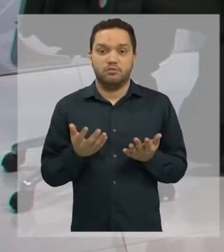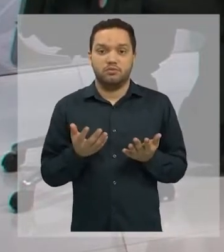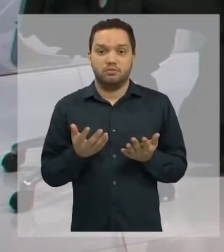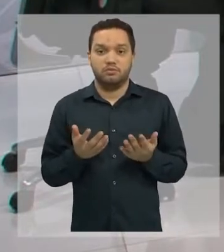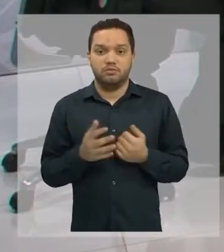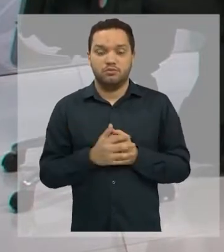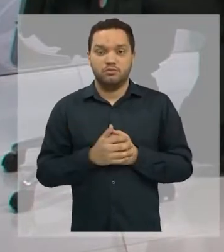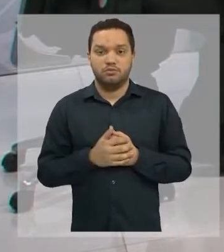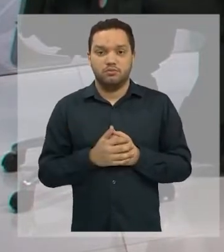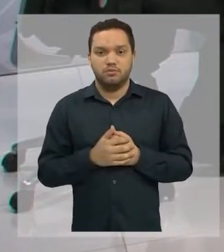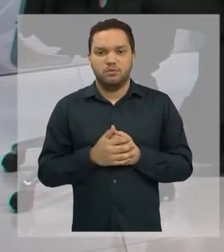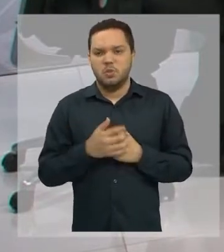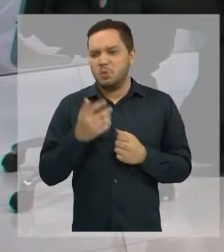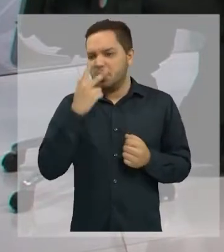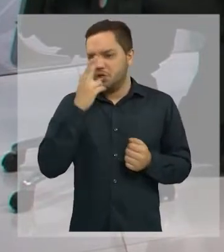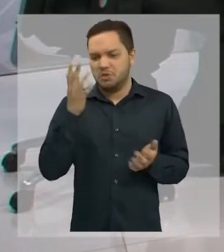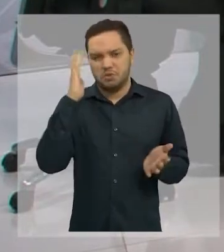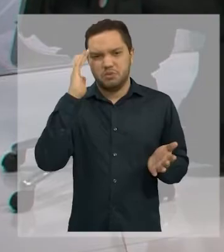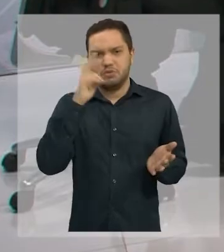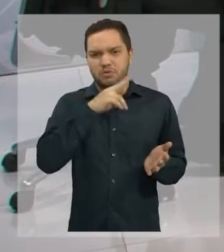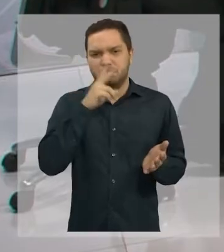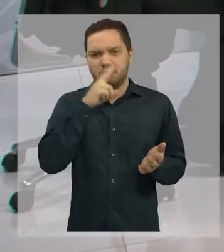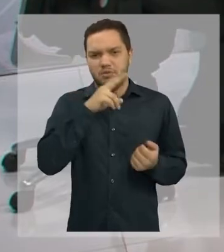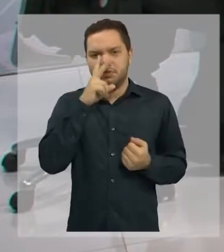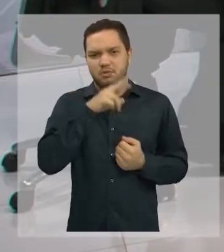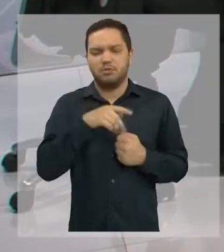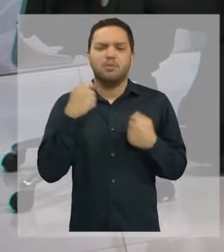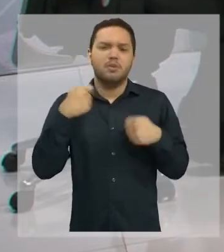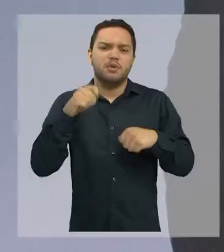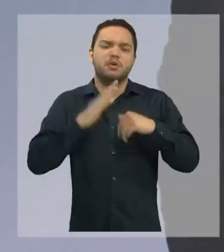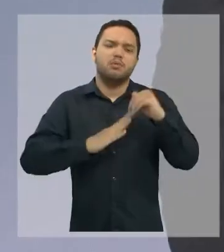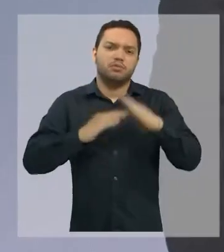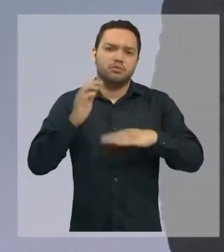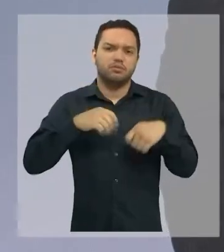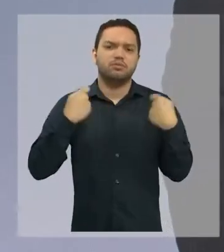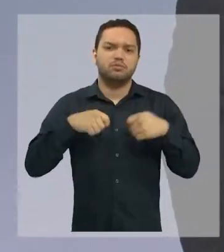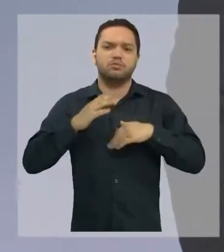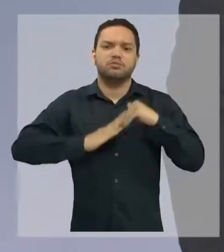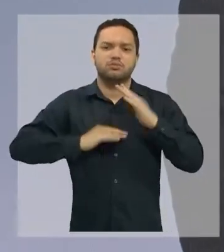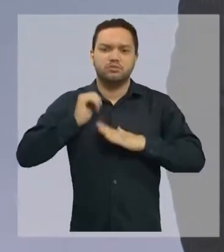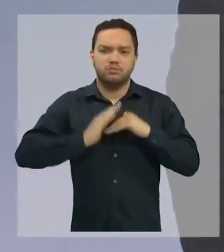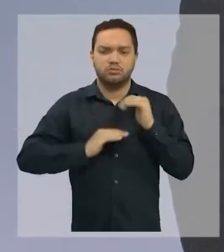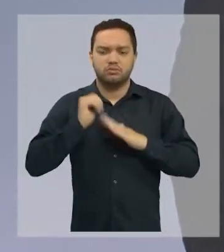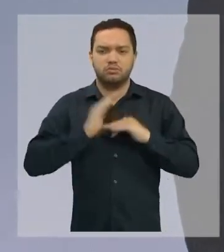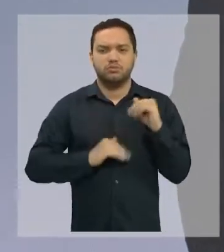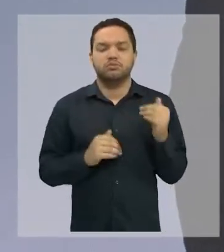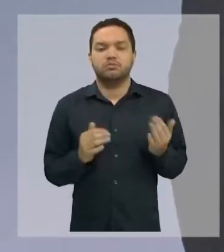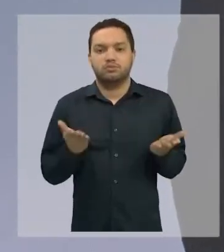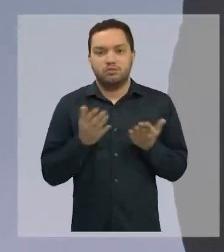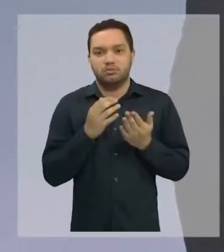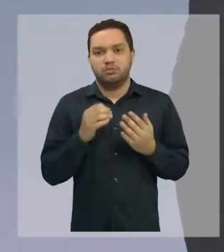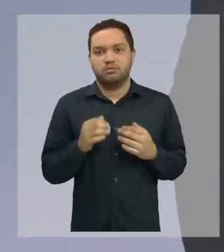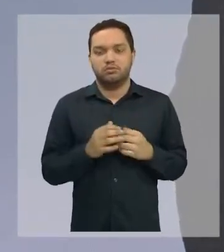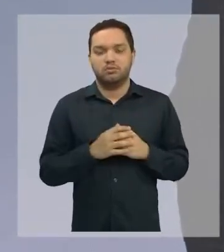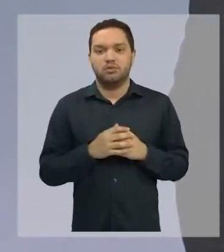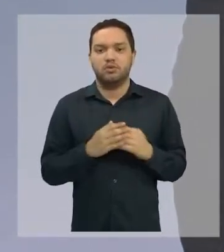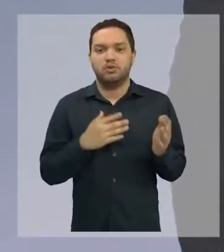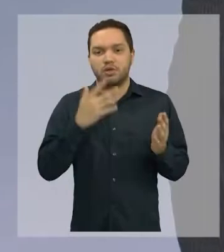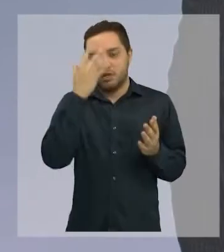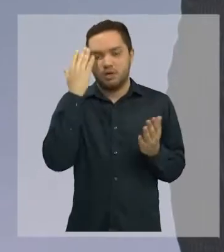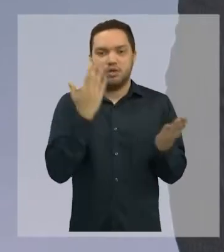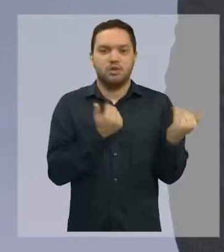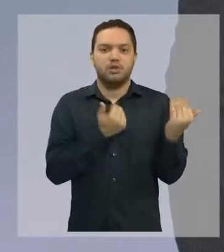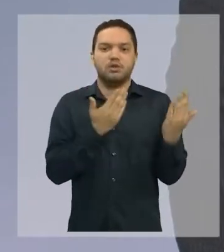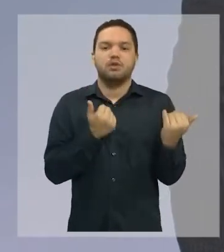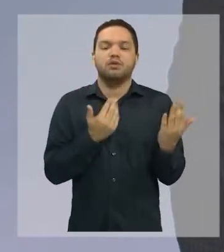caso da... Eu não vejo muita renovação, não. Que é filho de outro, mas tem que ter o talento. Mas tem que ter o talento, a oportunidade. Hoje, com a rede social, qualquer